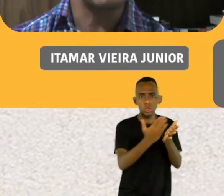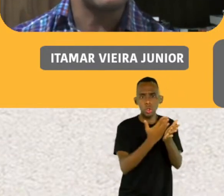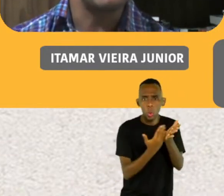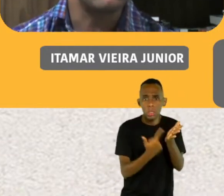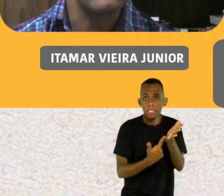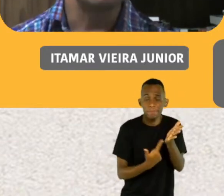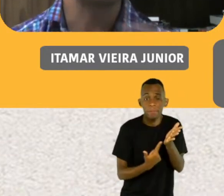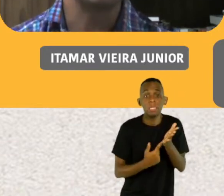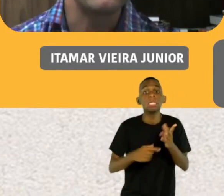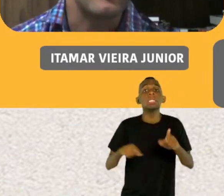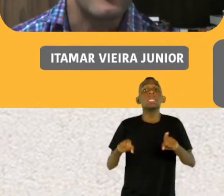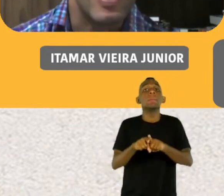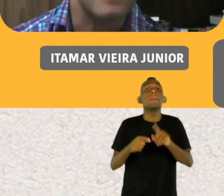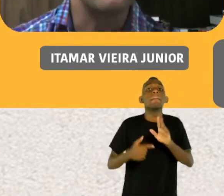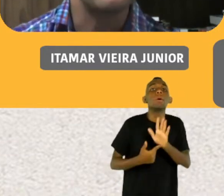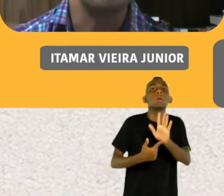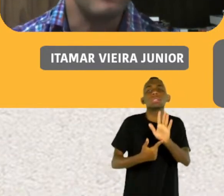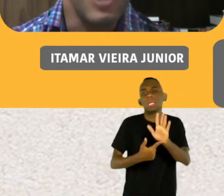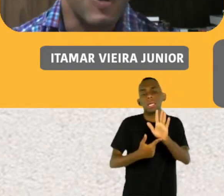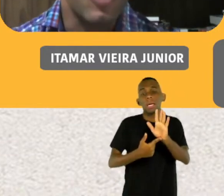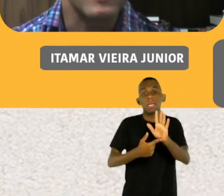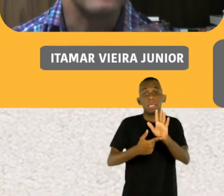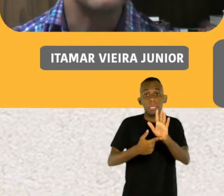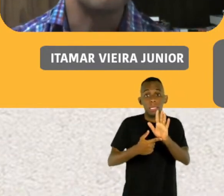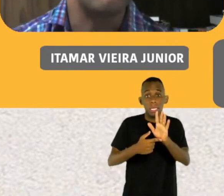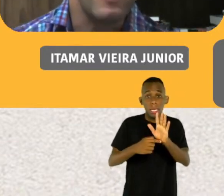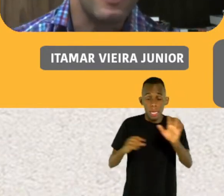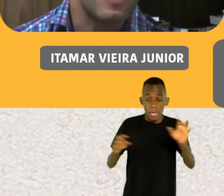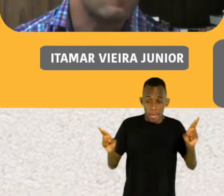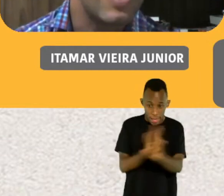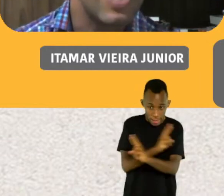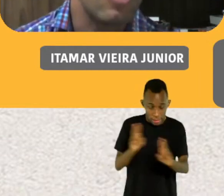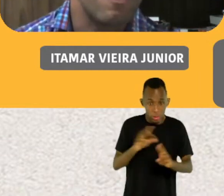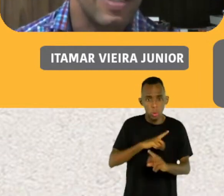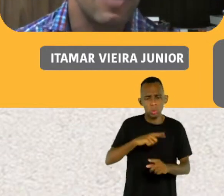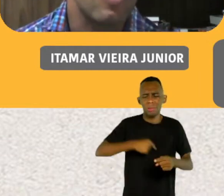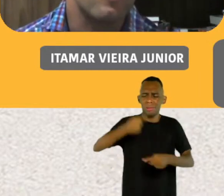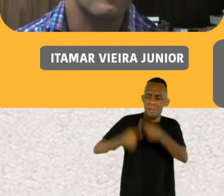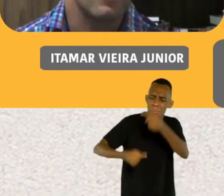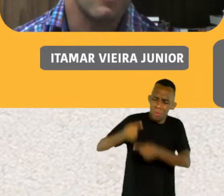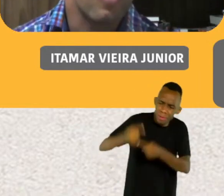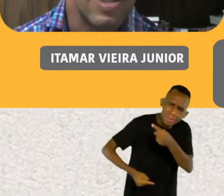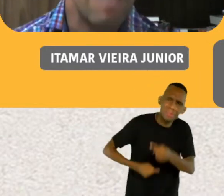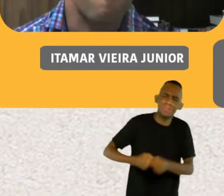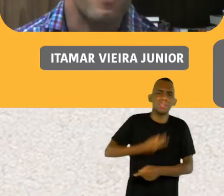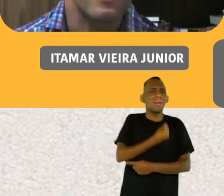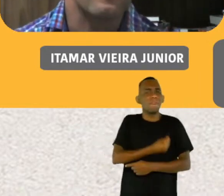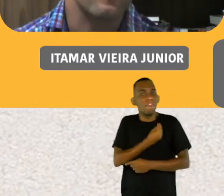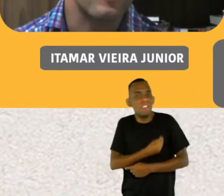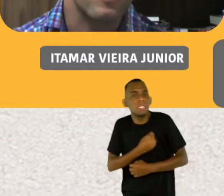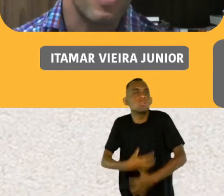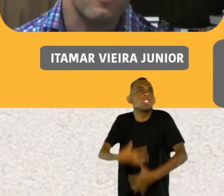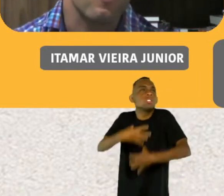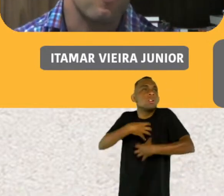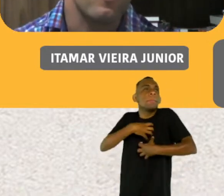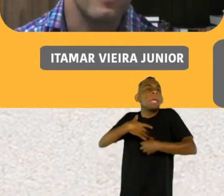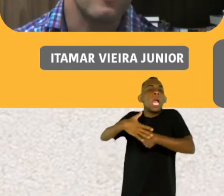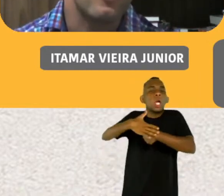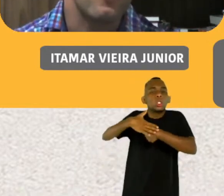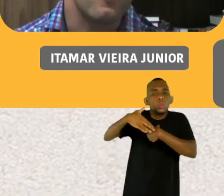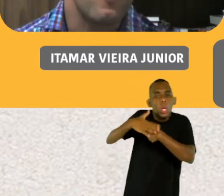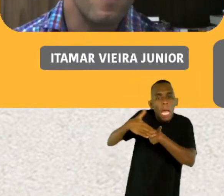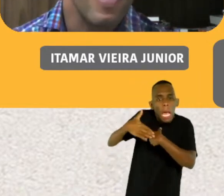também que nada disso está dissociado da política, da vida, dos sentimentos, dos afetos, né? De